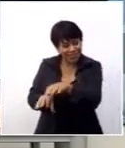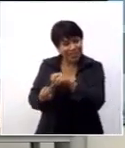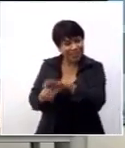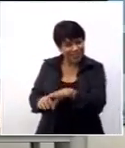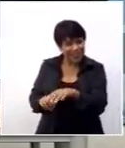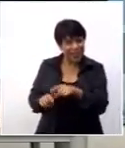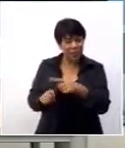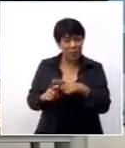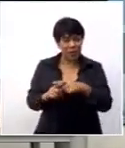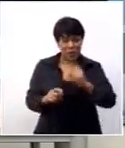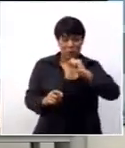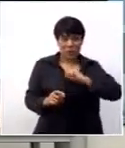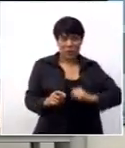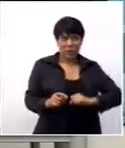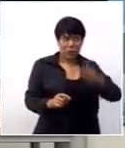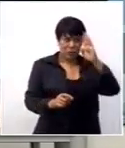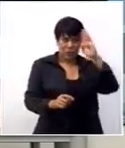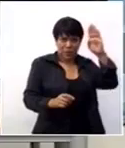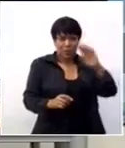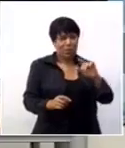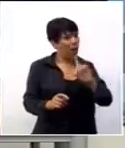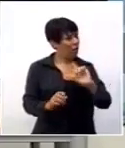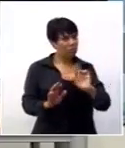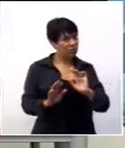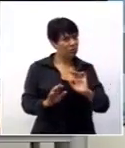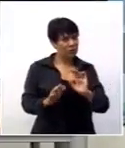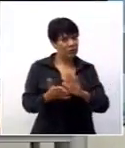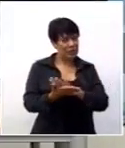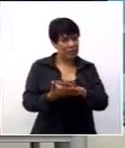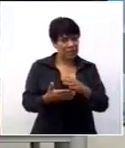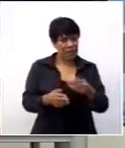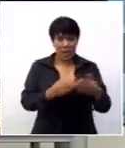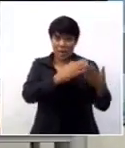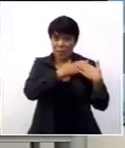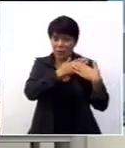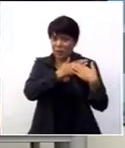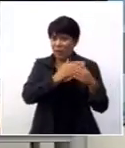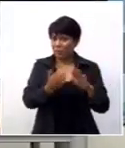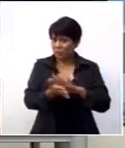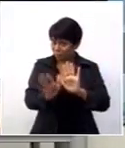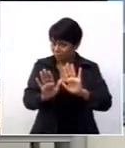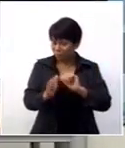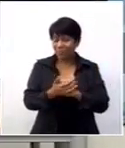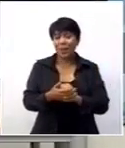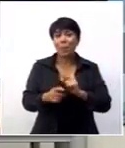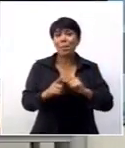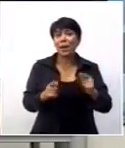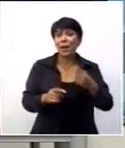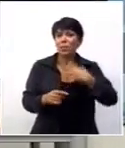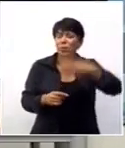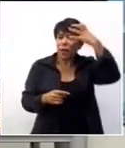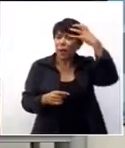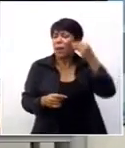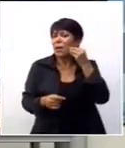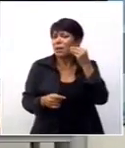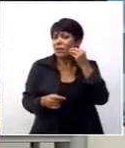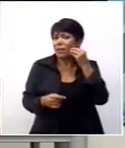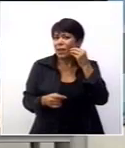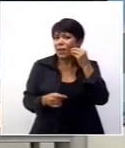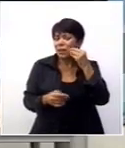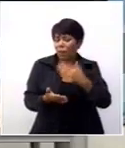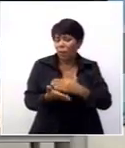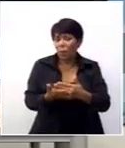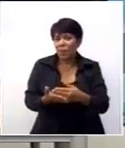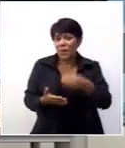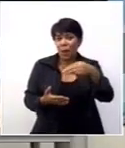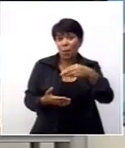filho de Ra, que é a encarnação do Horus. Quando Amós IV tenta implantar o monoteísmo, ele tenta justamente